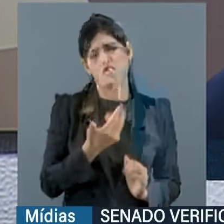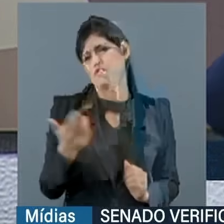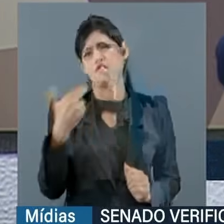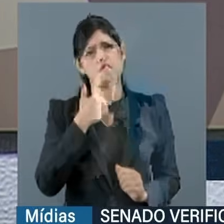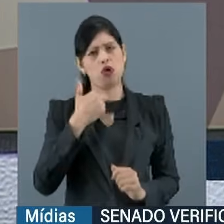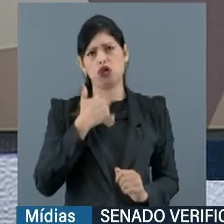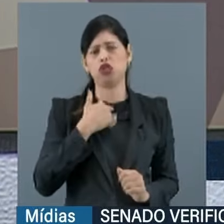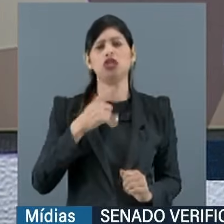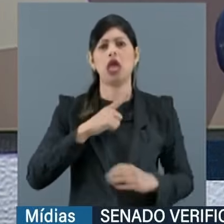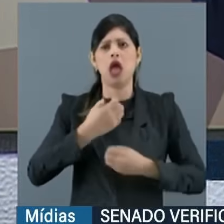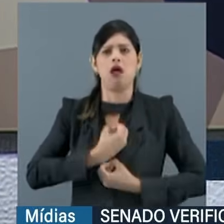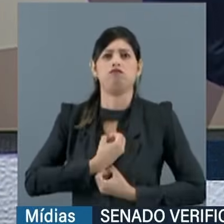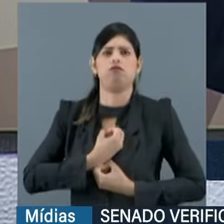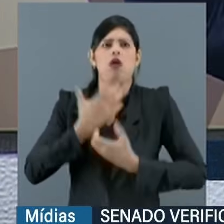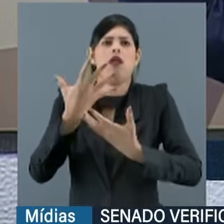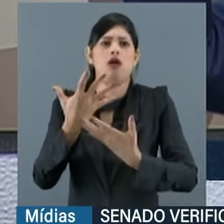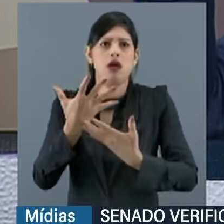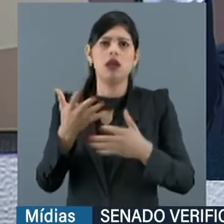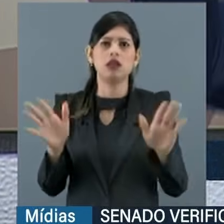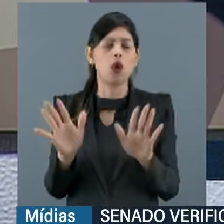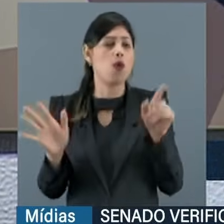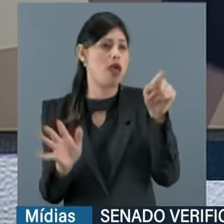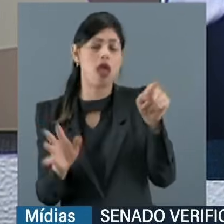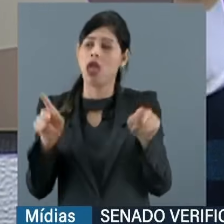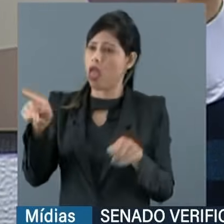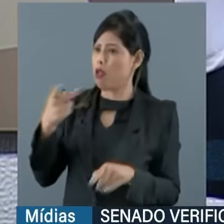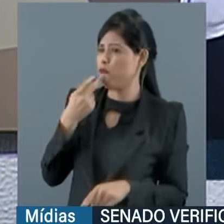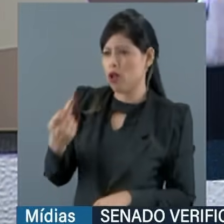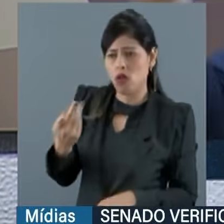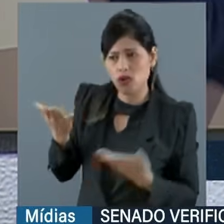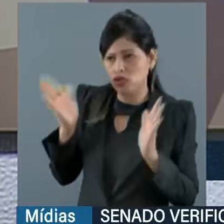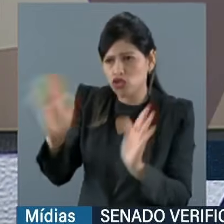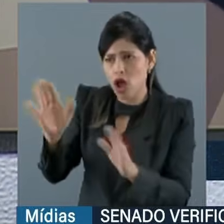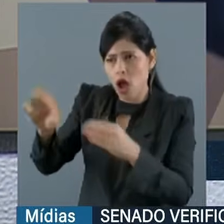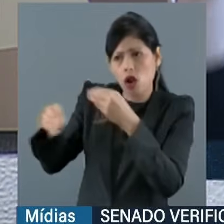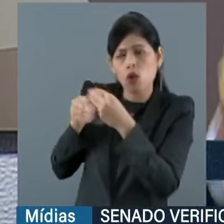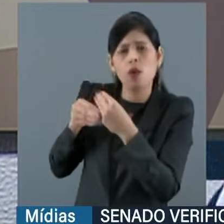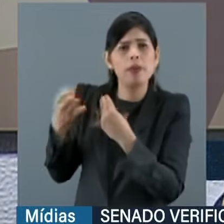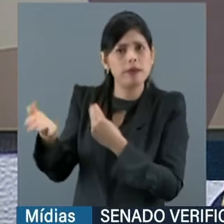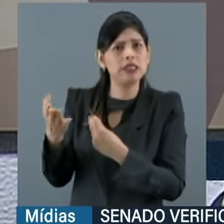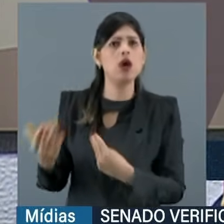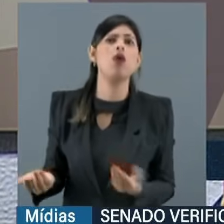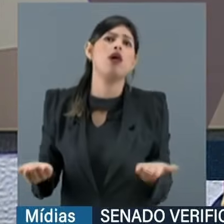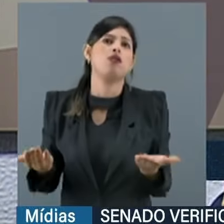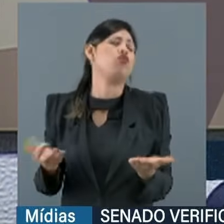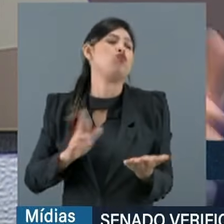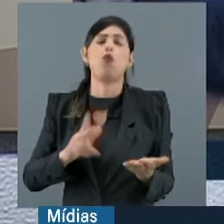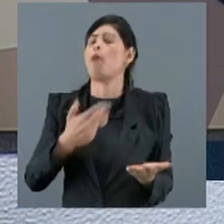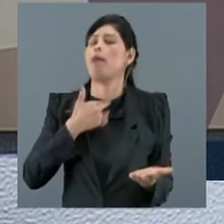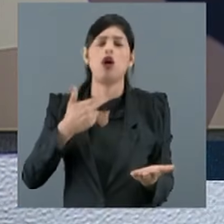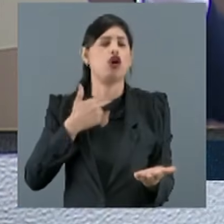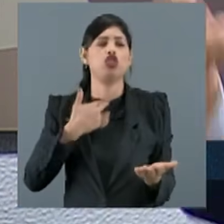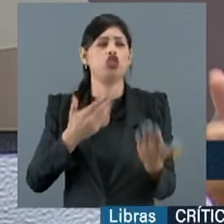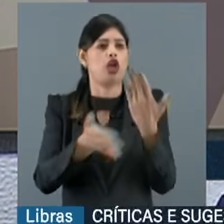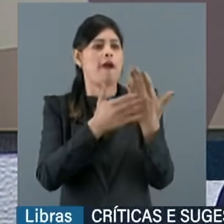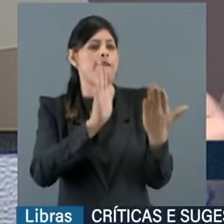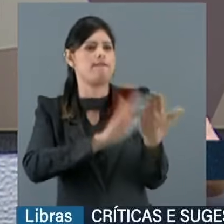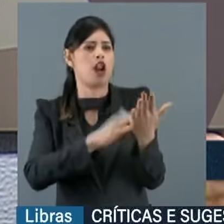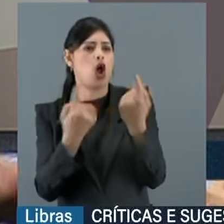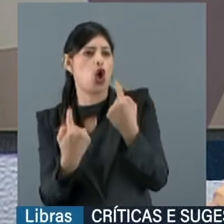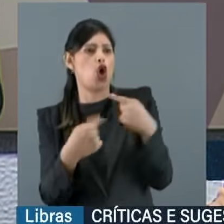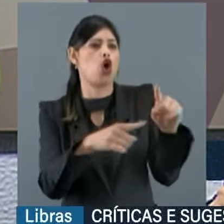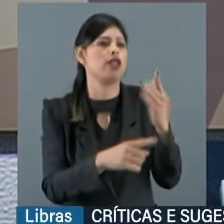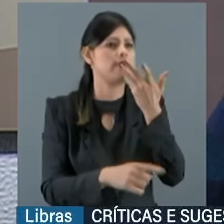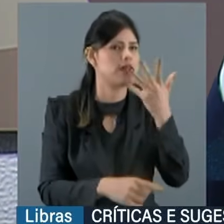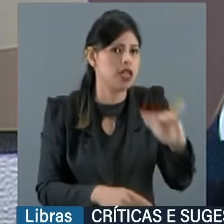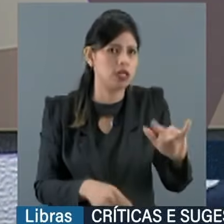A liberdade de expressão não alberga, não protege calúnia, não protege ameaçar a vida de crianças, não protege racismo. Foi isso